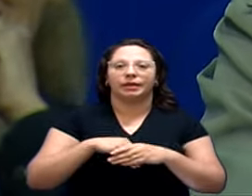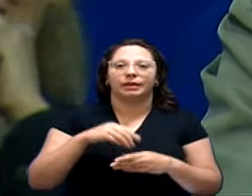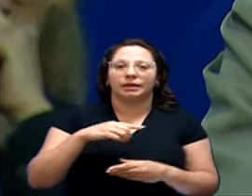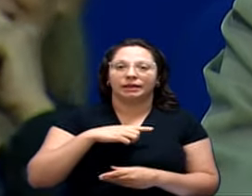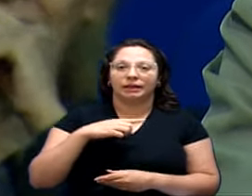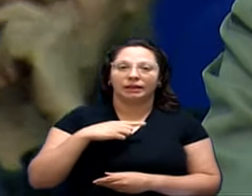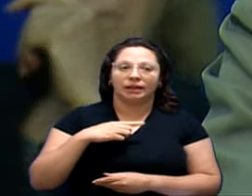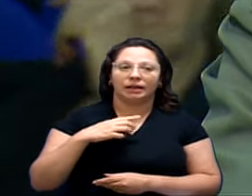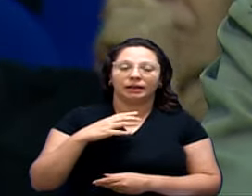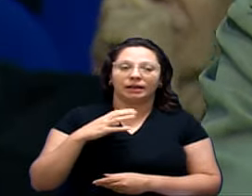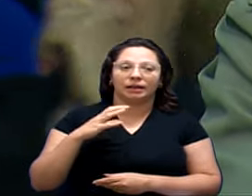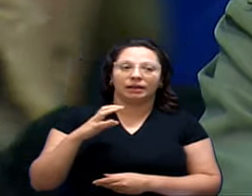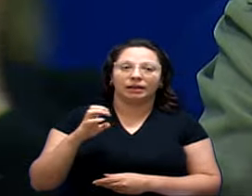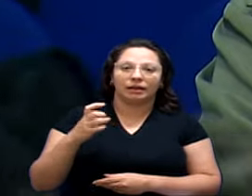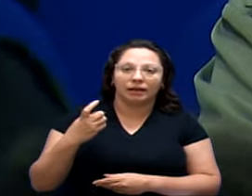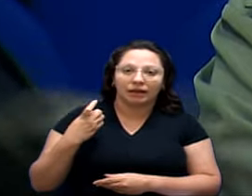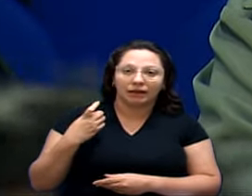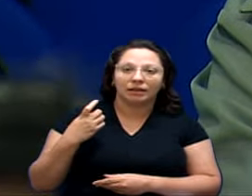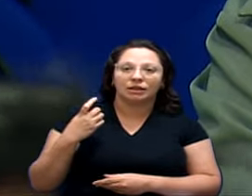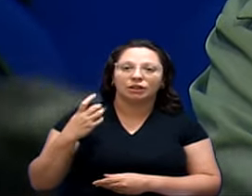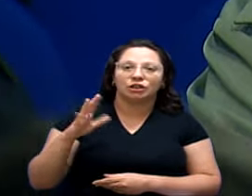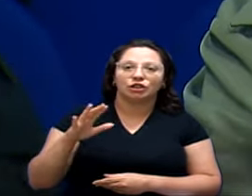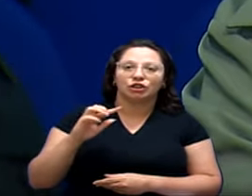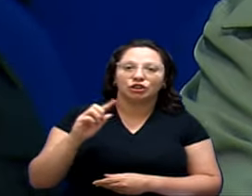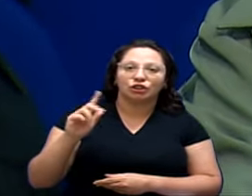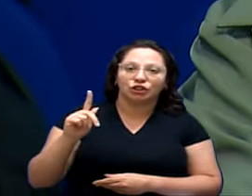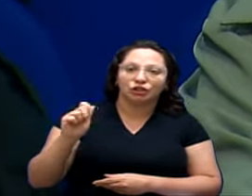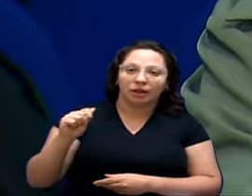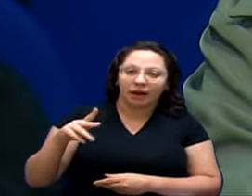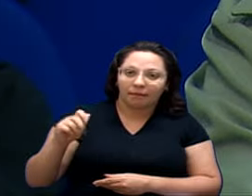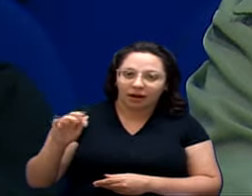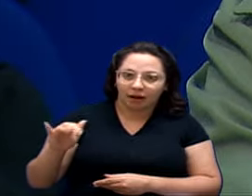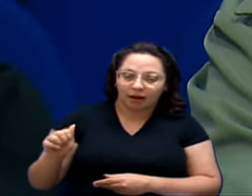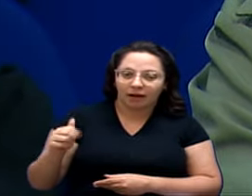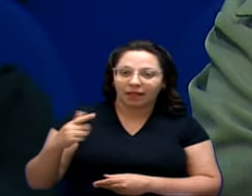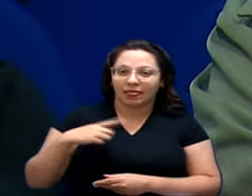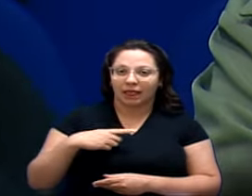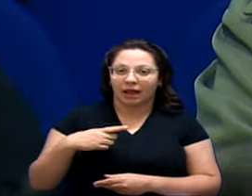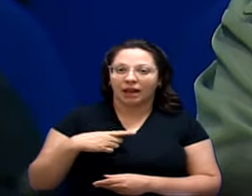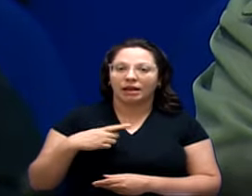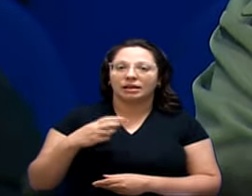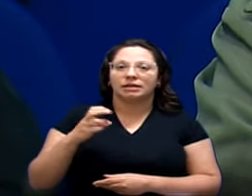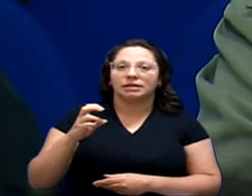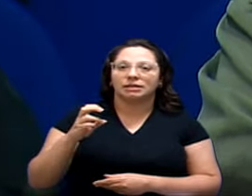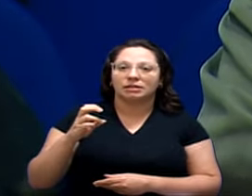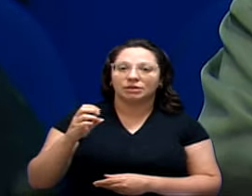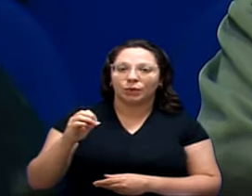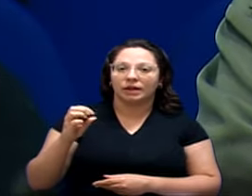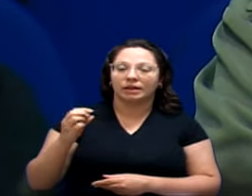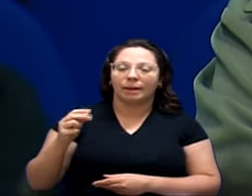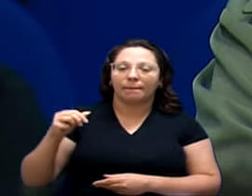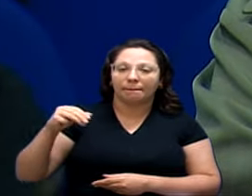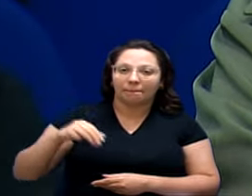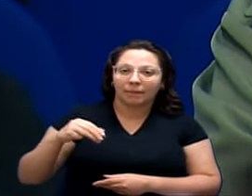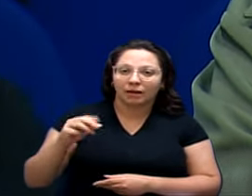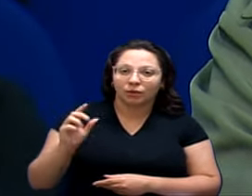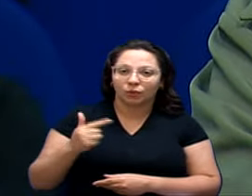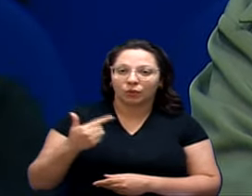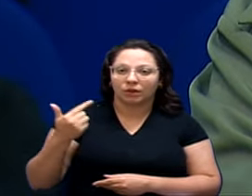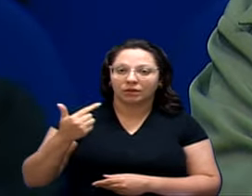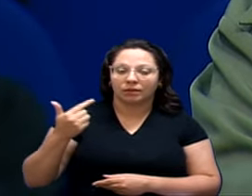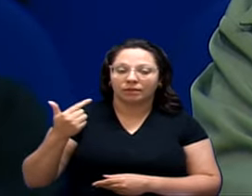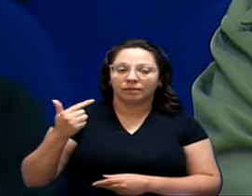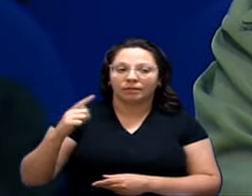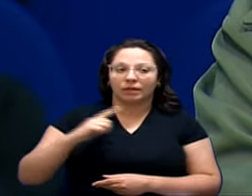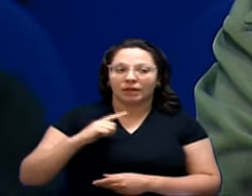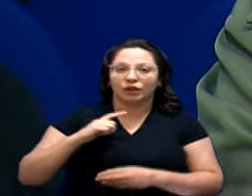dos zis Genebra que permite lotes de 140 M qu que pega Z e chácaras e um pedaço